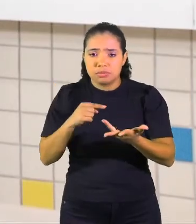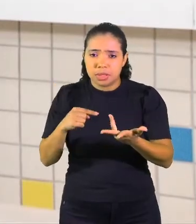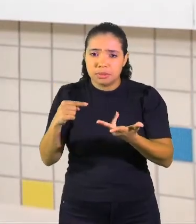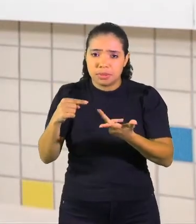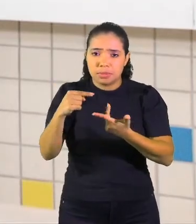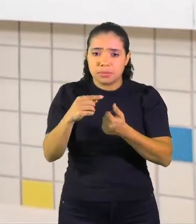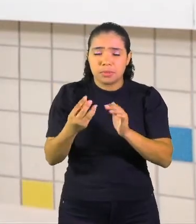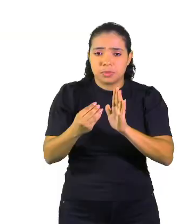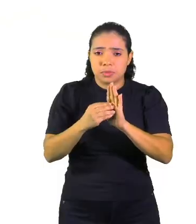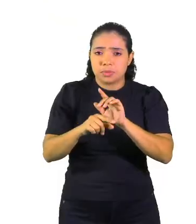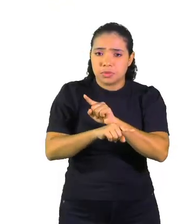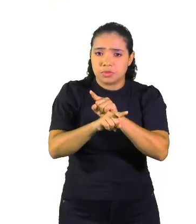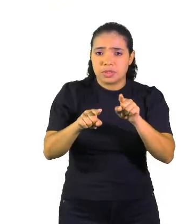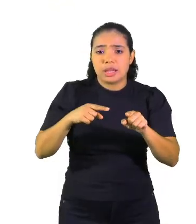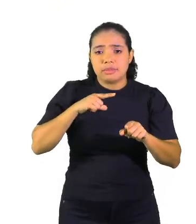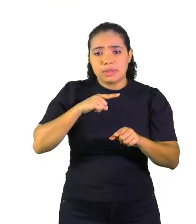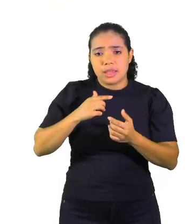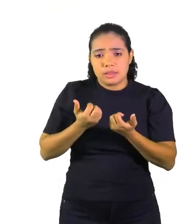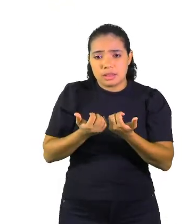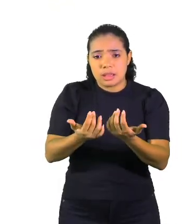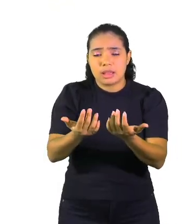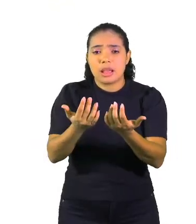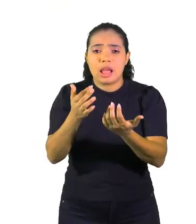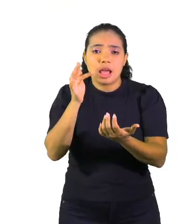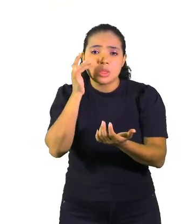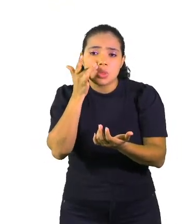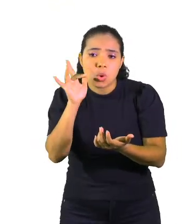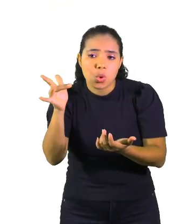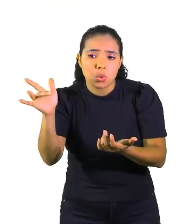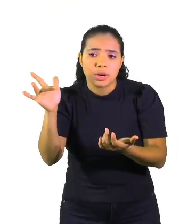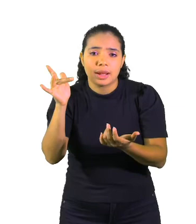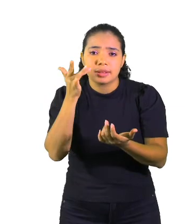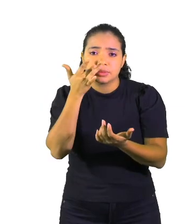Nós temos aí o capim dourado, que